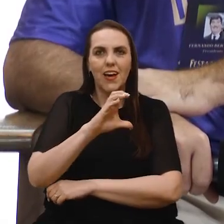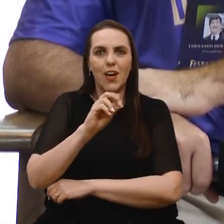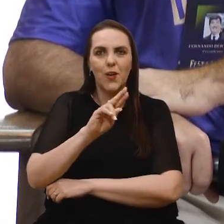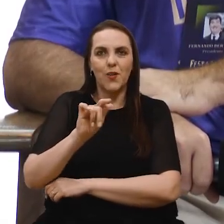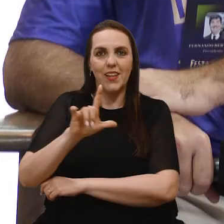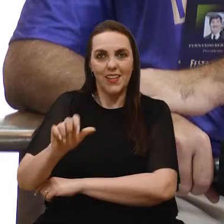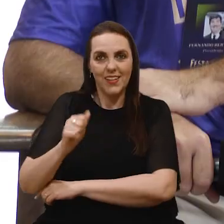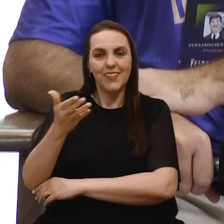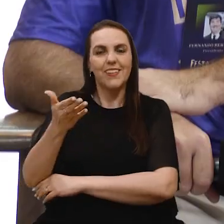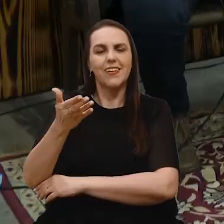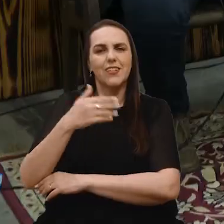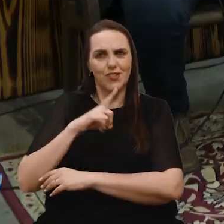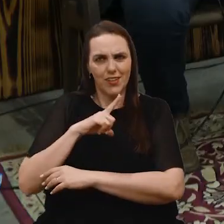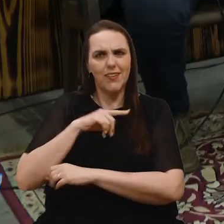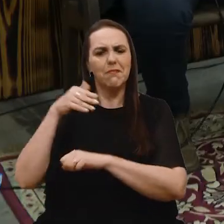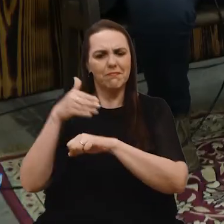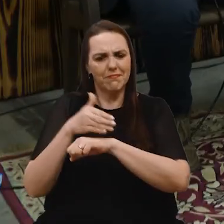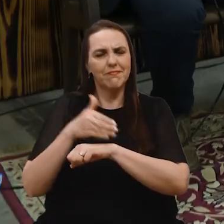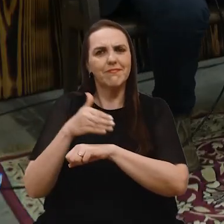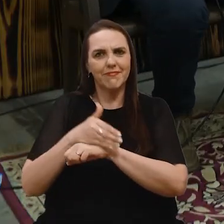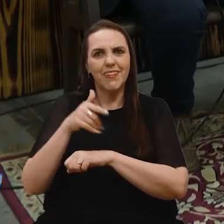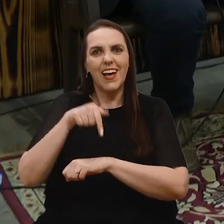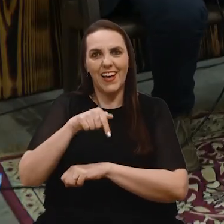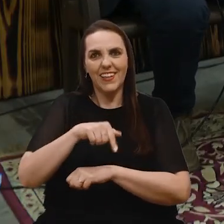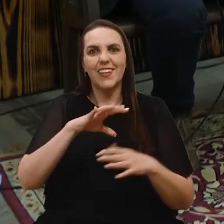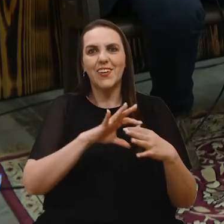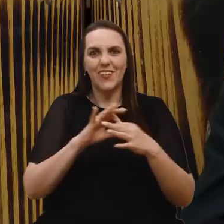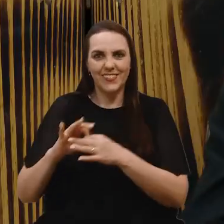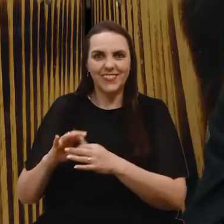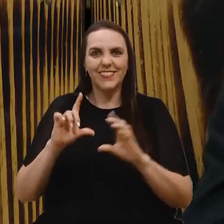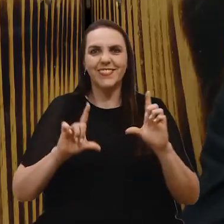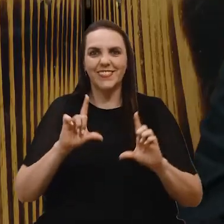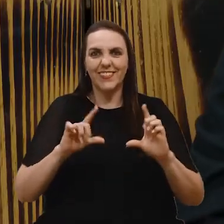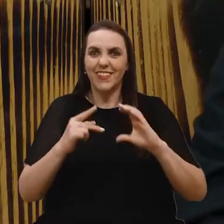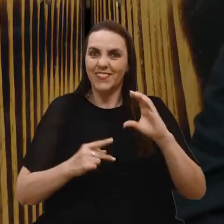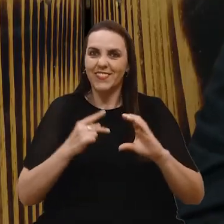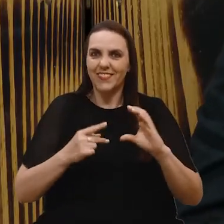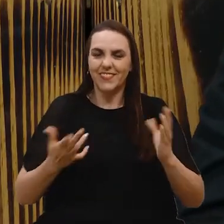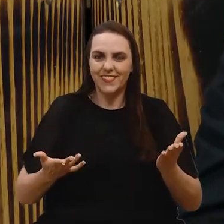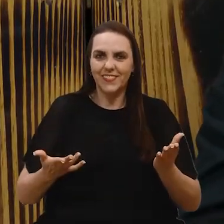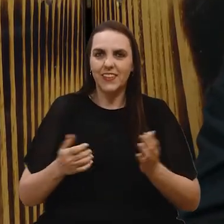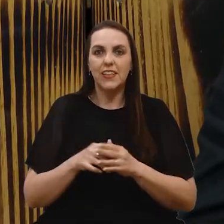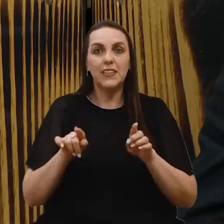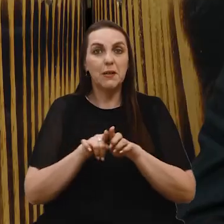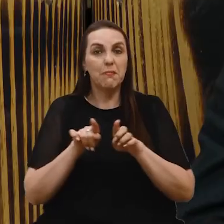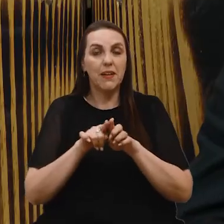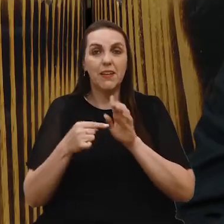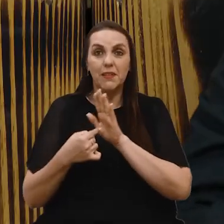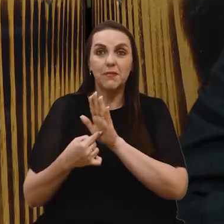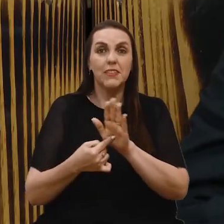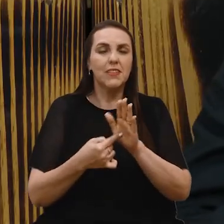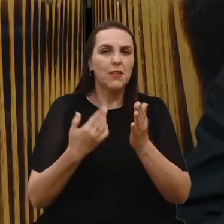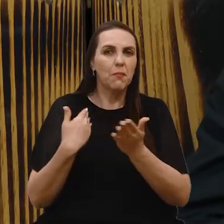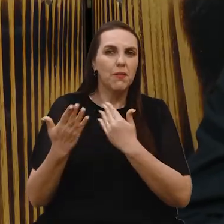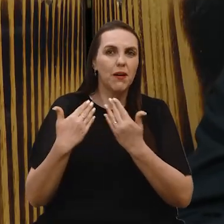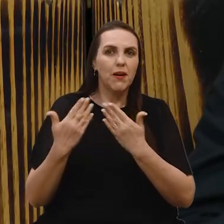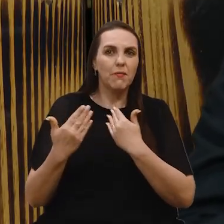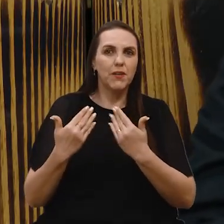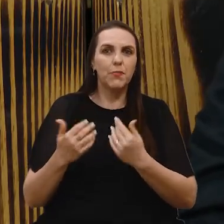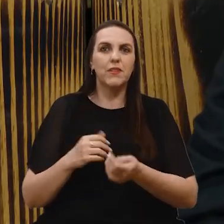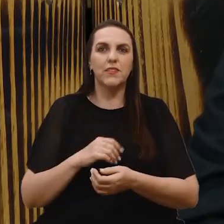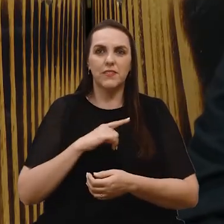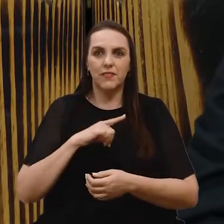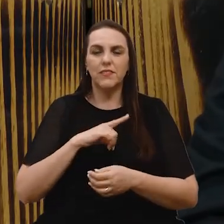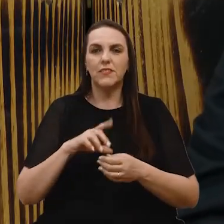Carolina Gulo, ela que já tem muitas participações aqui no contexto da TV Câmara, e nós temos a pretensão de fazermos um bate-papo